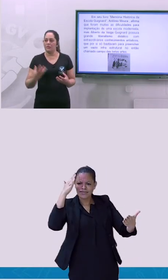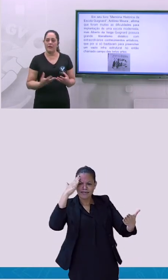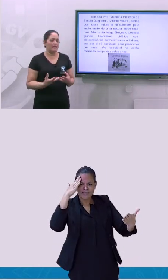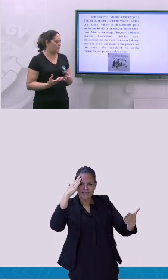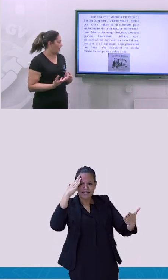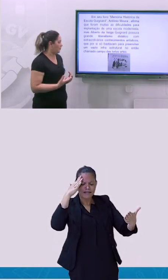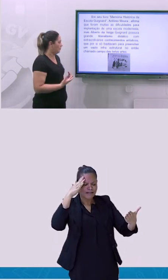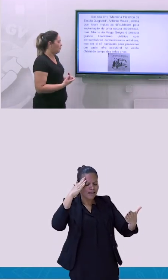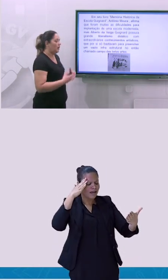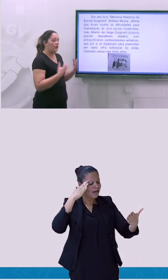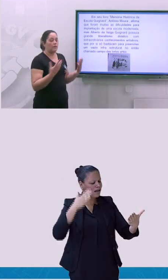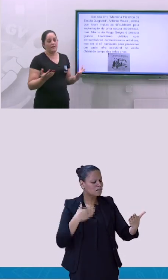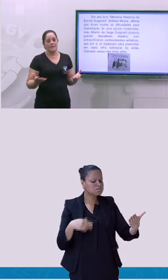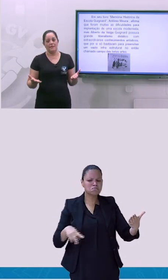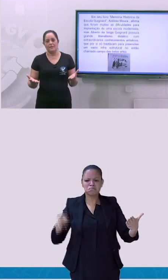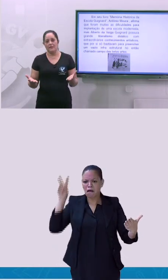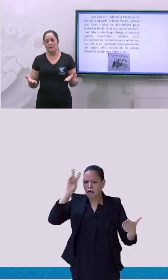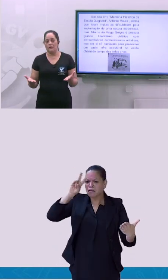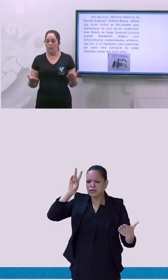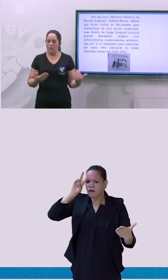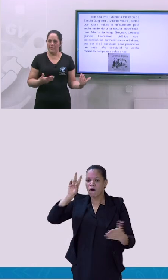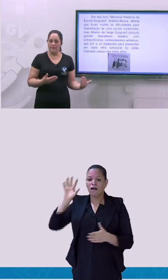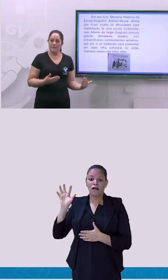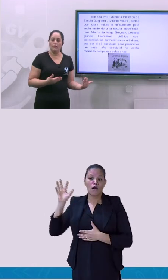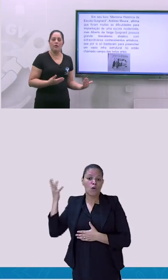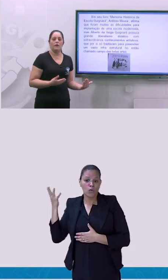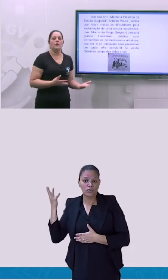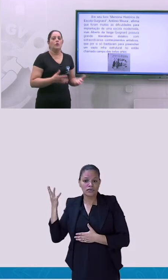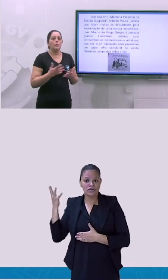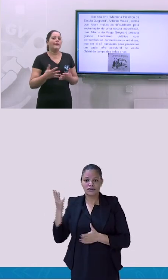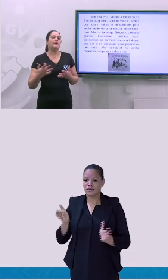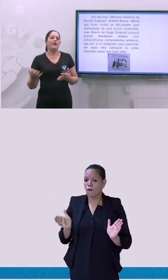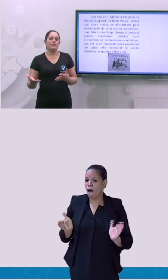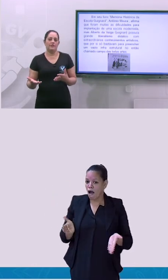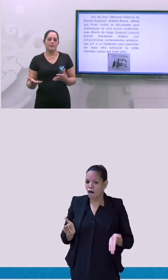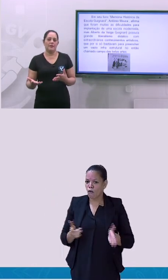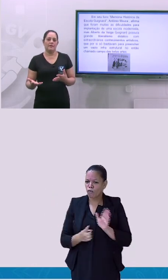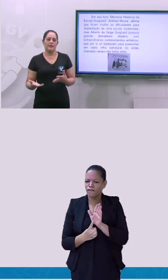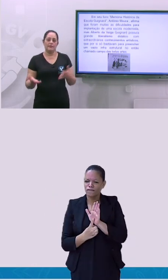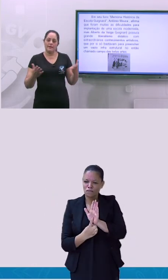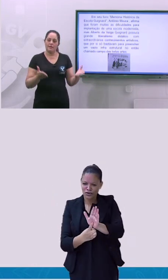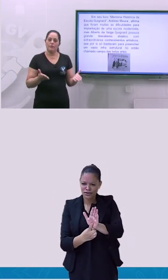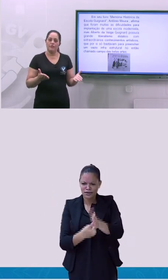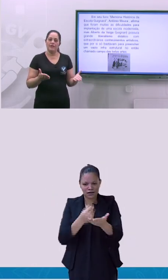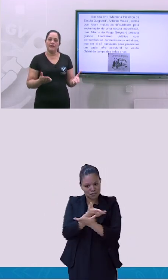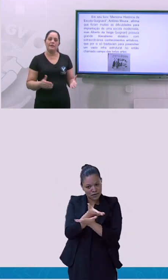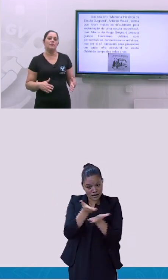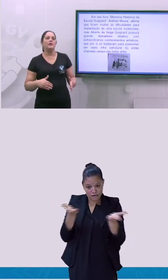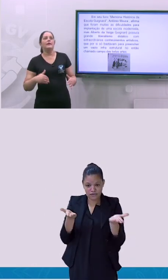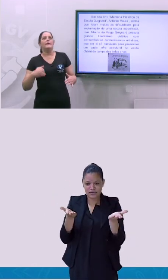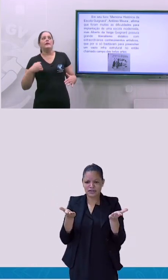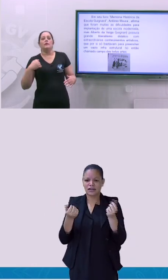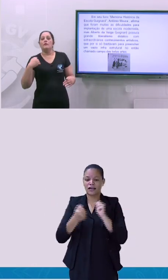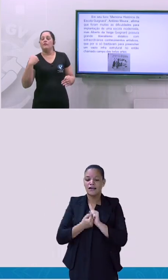acesso à história que se passou, conhecendo assim, como conhecemos agora, um grande artista brasileiro que nasceu no Rio de